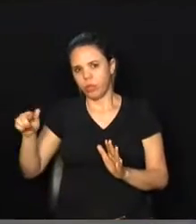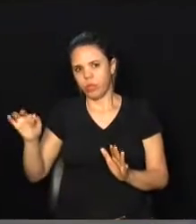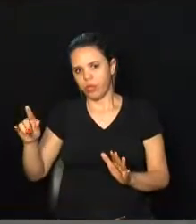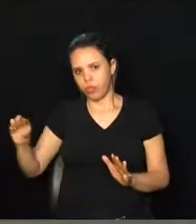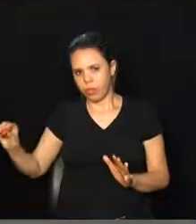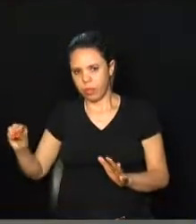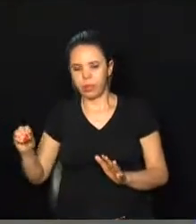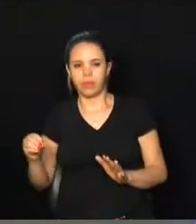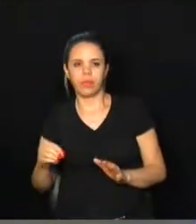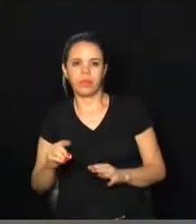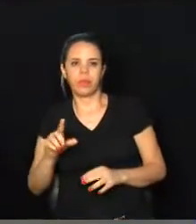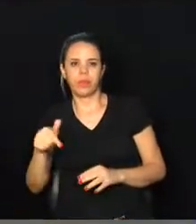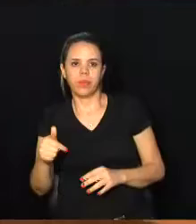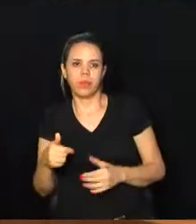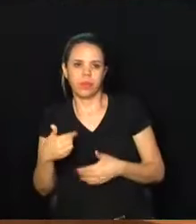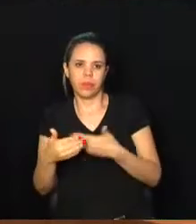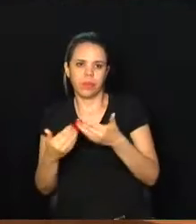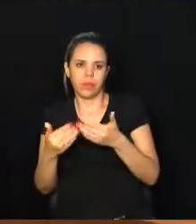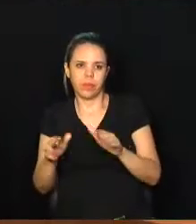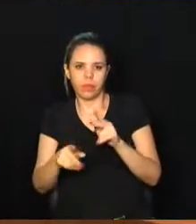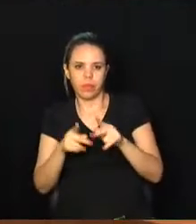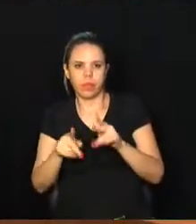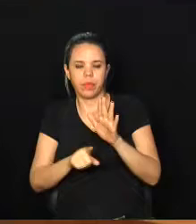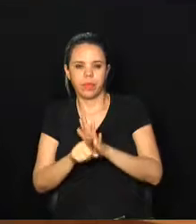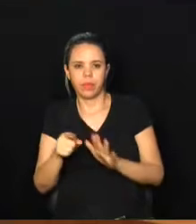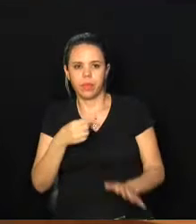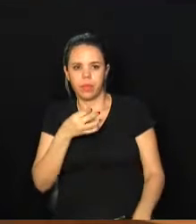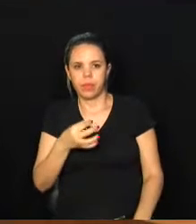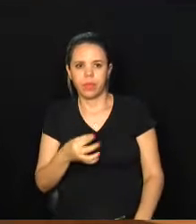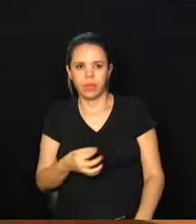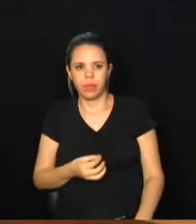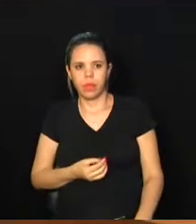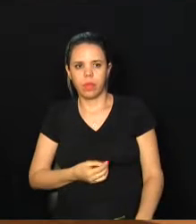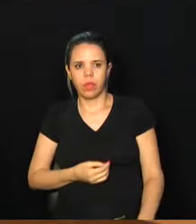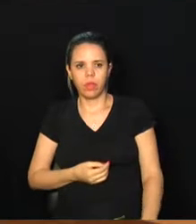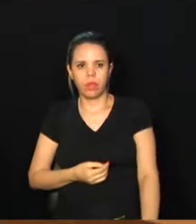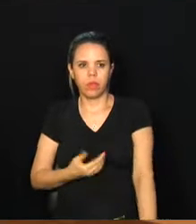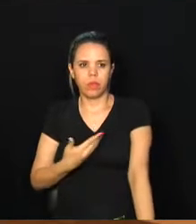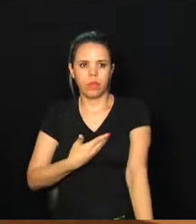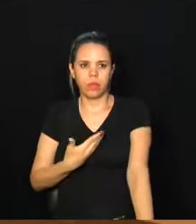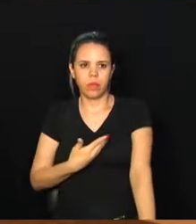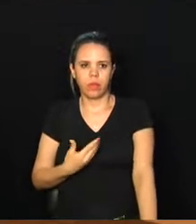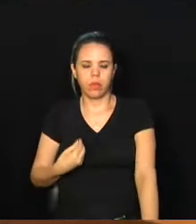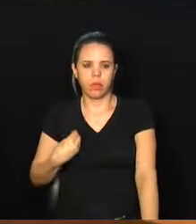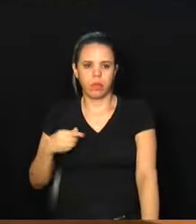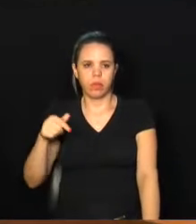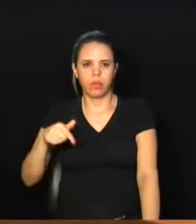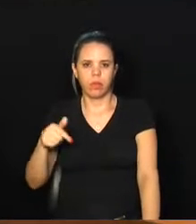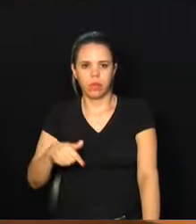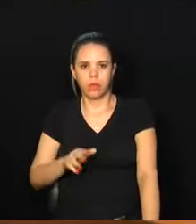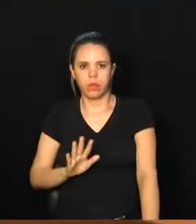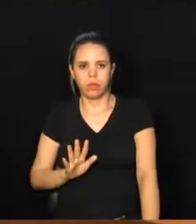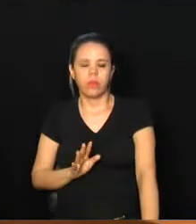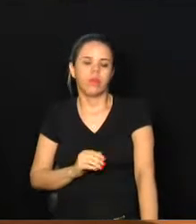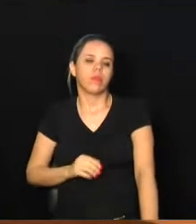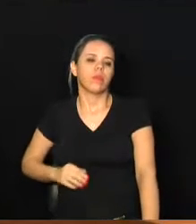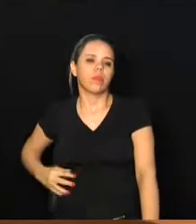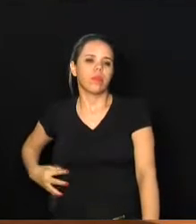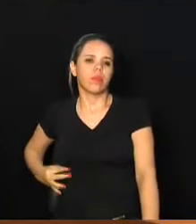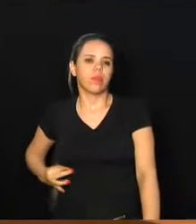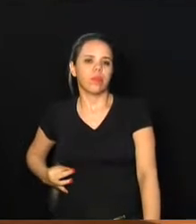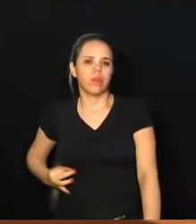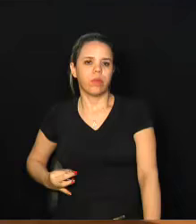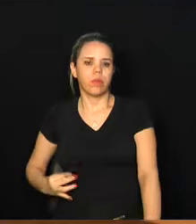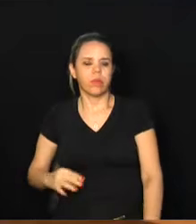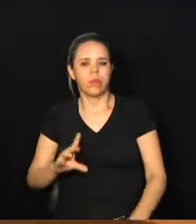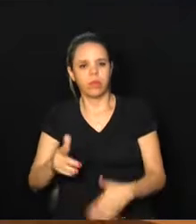Fábio. Depois, a gente abre para os demais colegas que estão aqui nas mesas, e